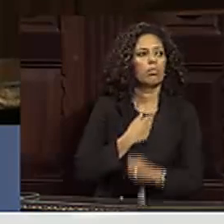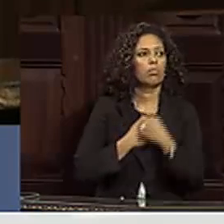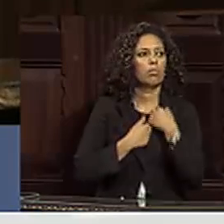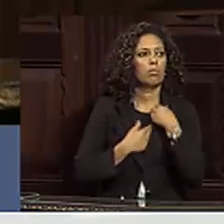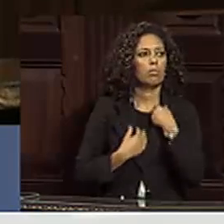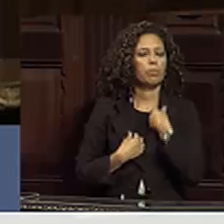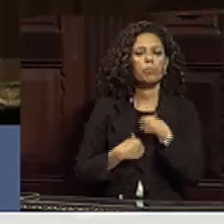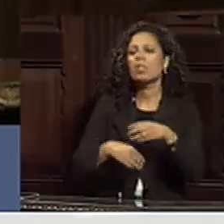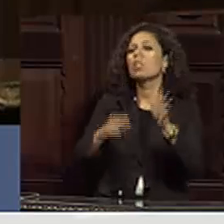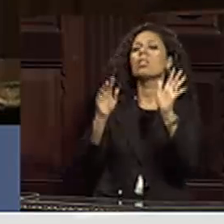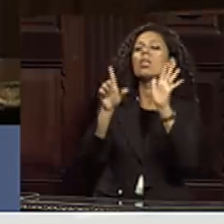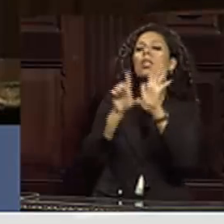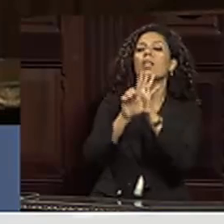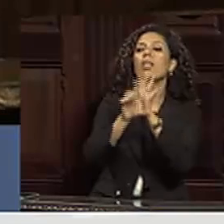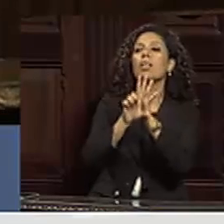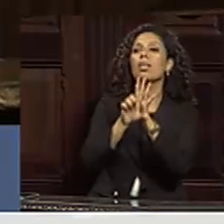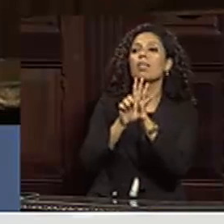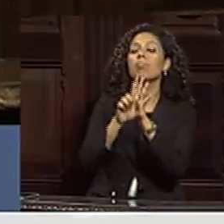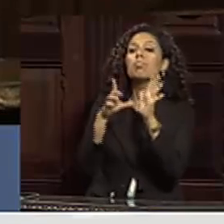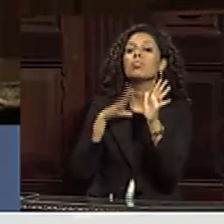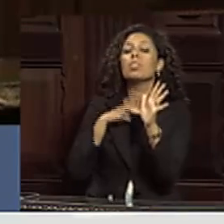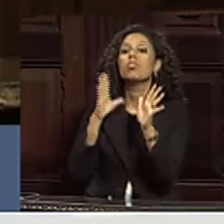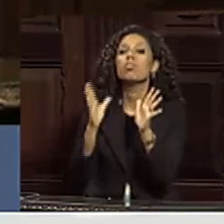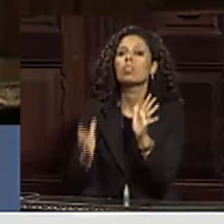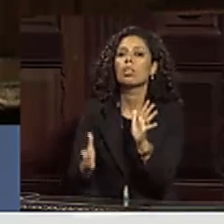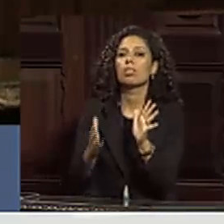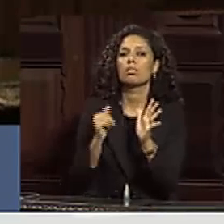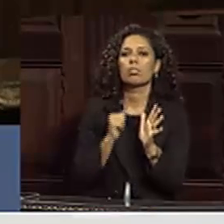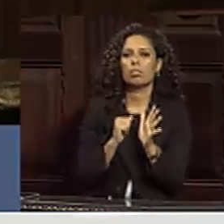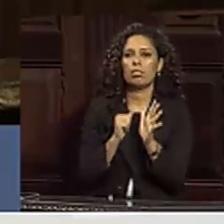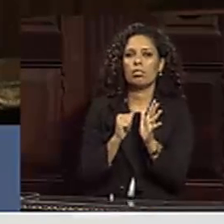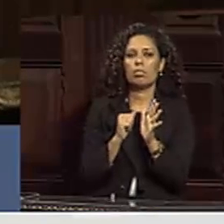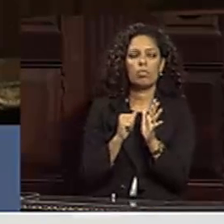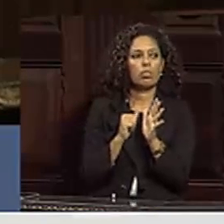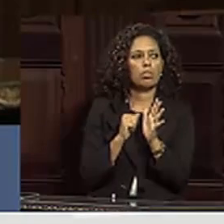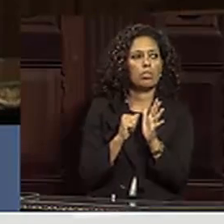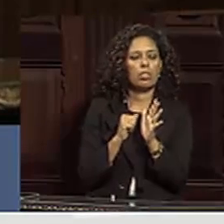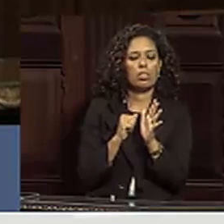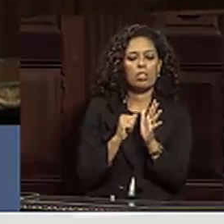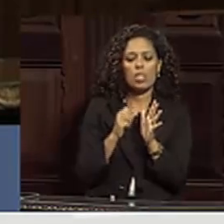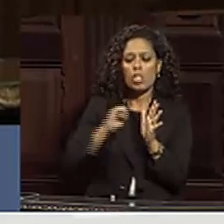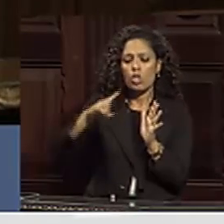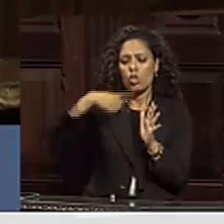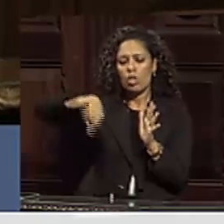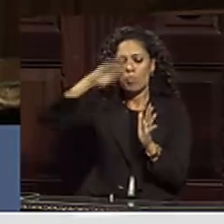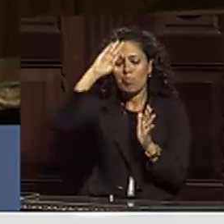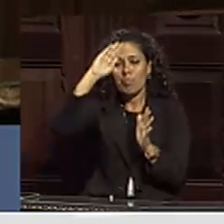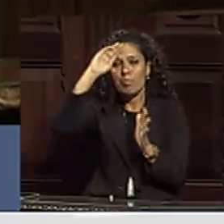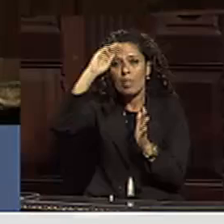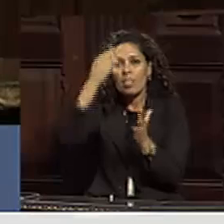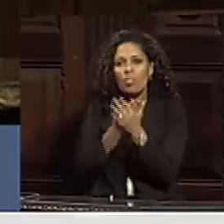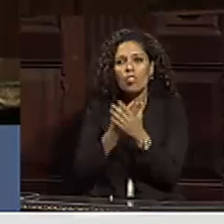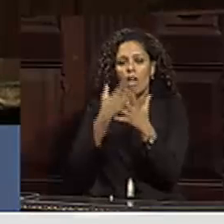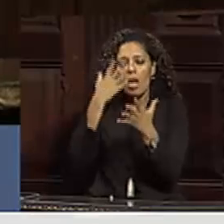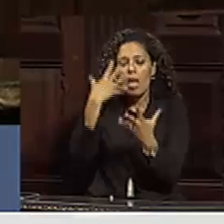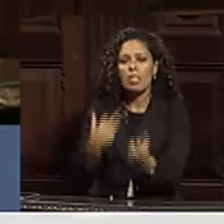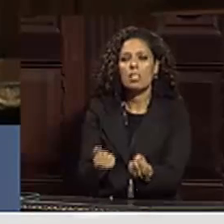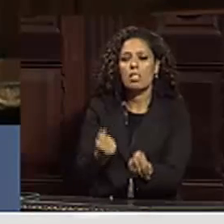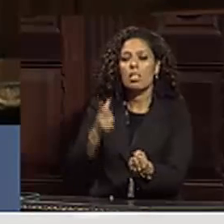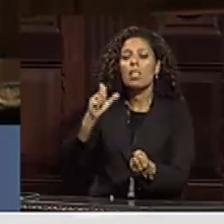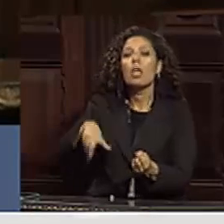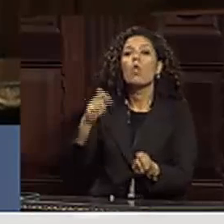que essa lei já existe. É uma questão de justiça. É uma questão, não